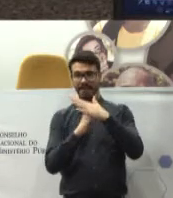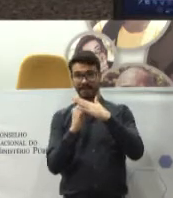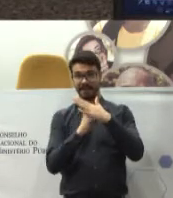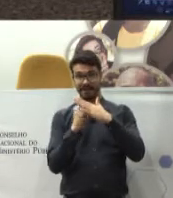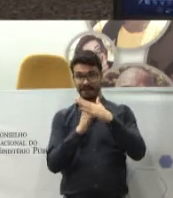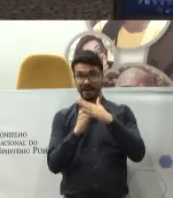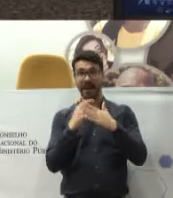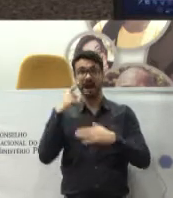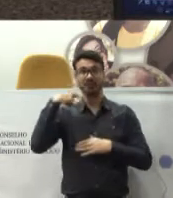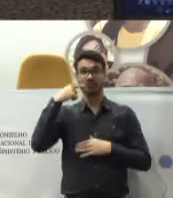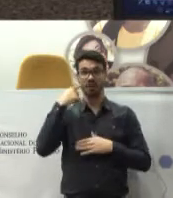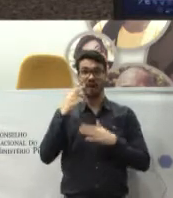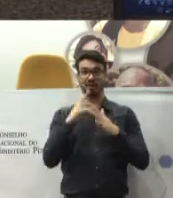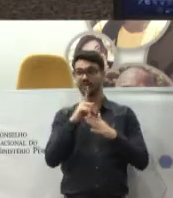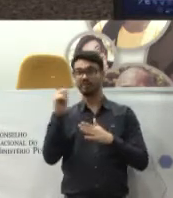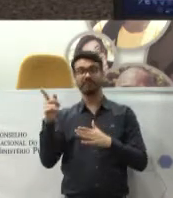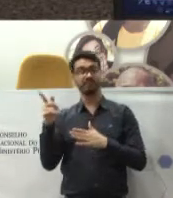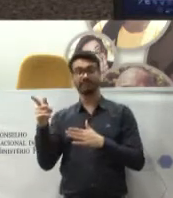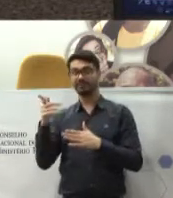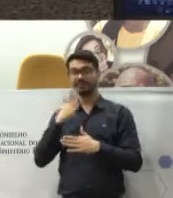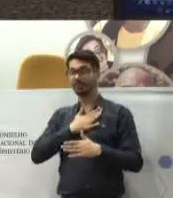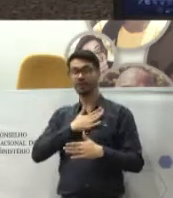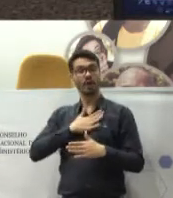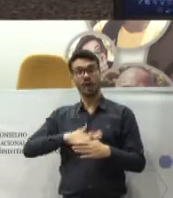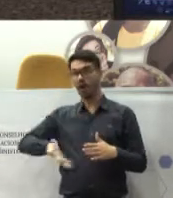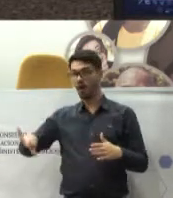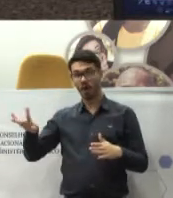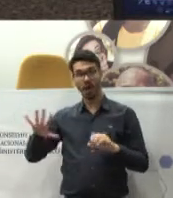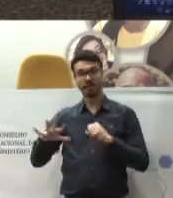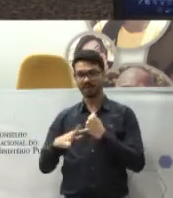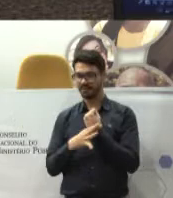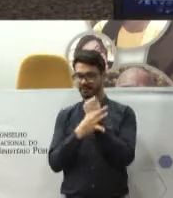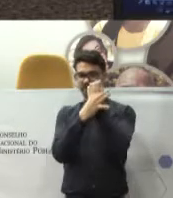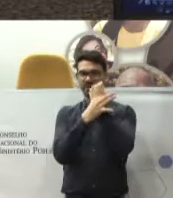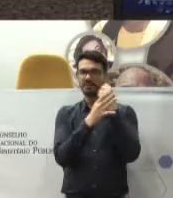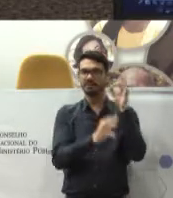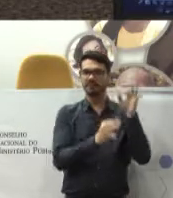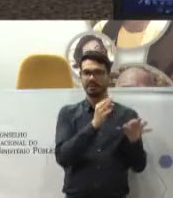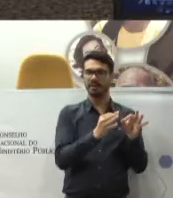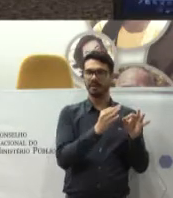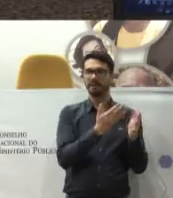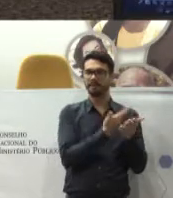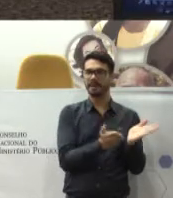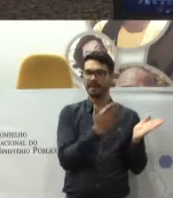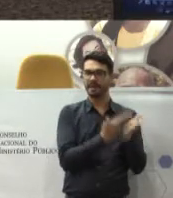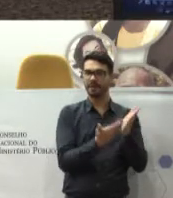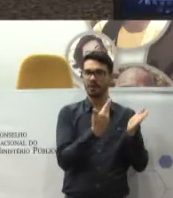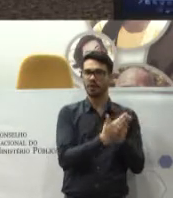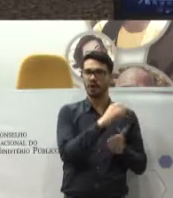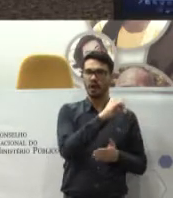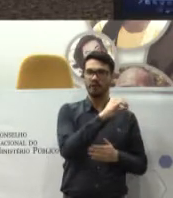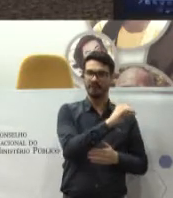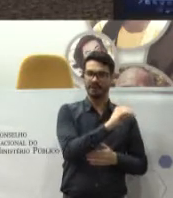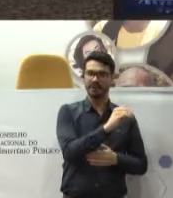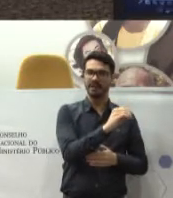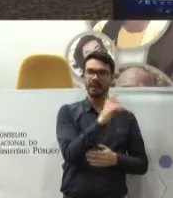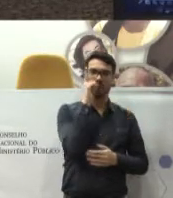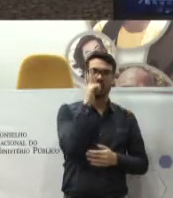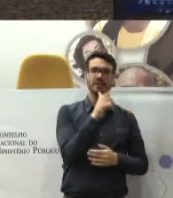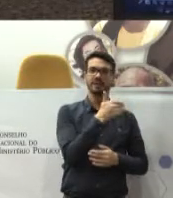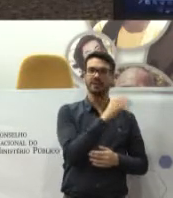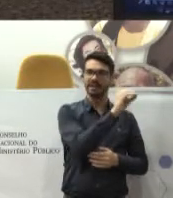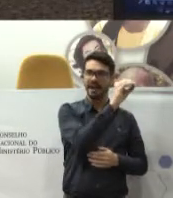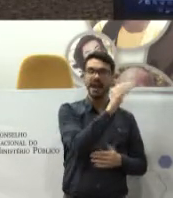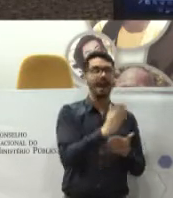massa, às vezes, não gostam de segurança jurídica. Eu perco 90, mas ganho 10. Tive no lucro ainda, né? Porque eu não ganharia